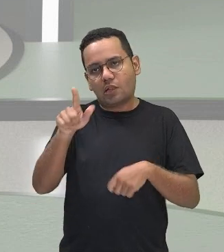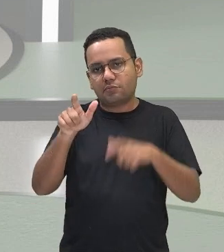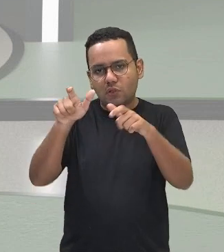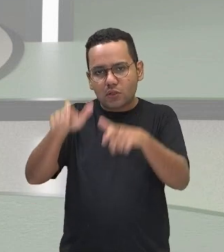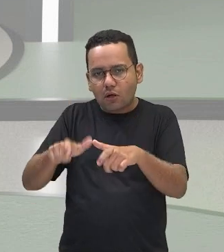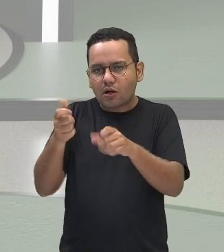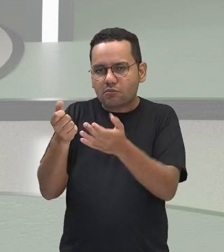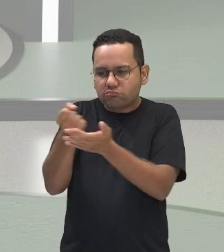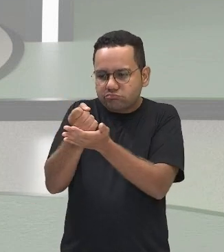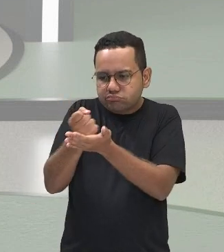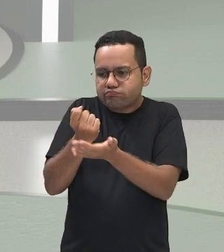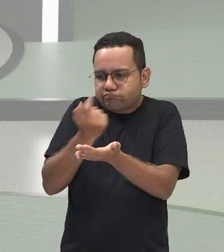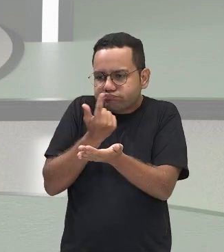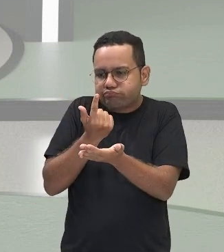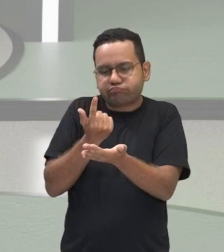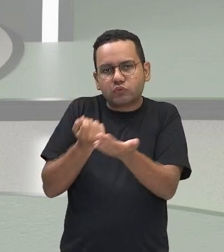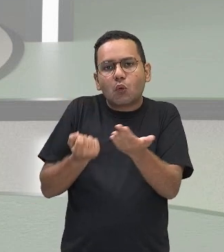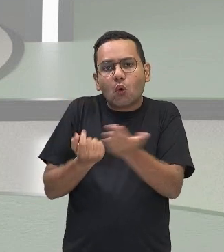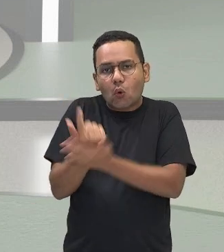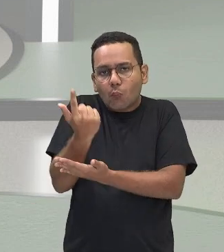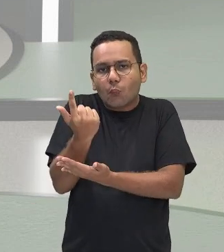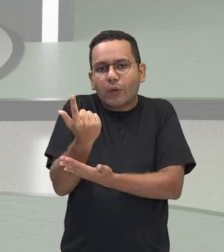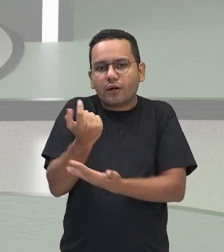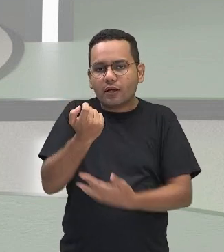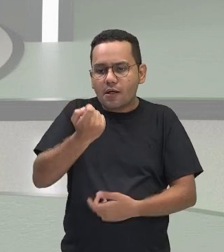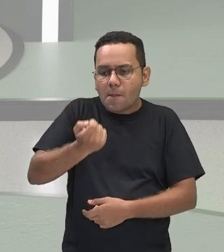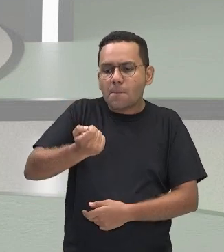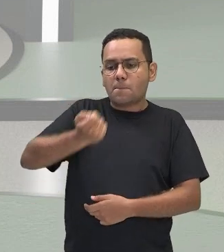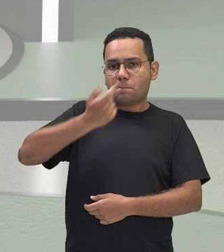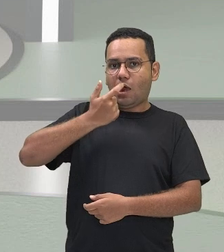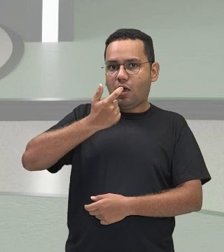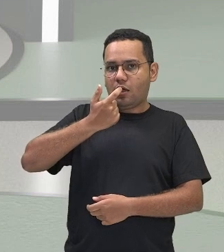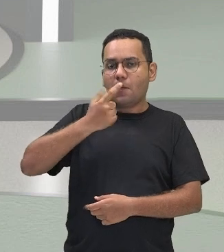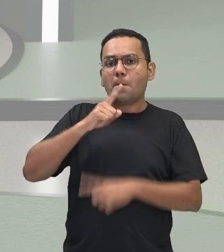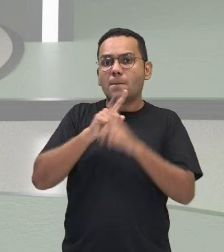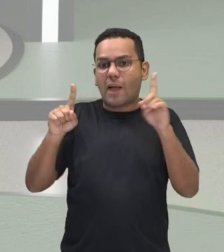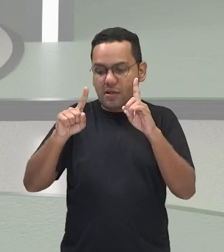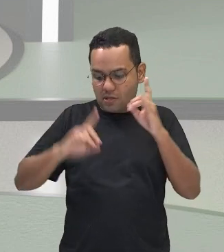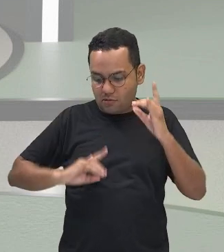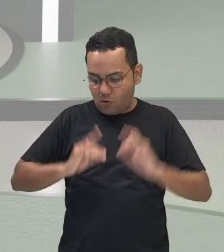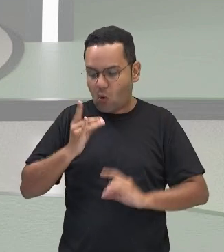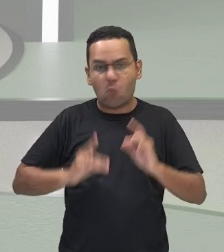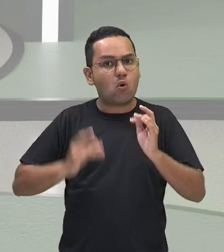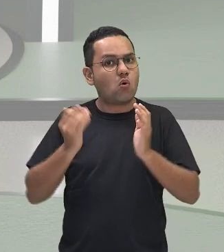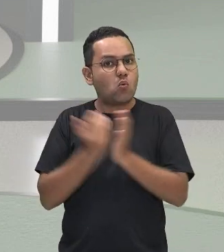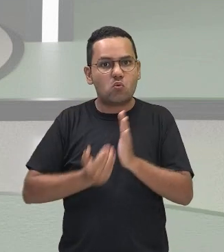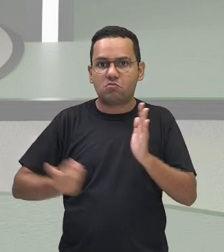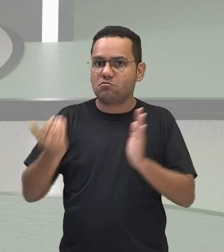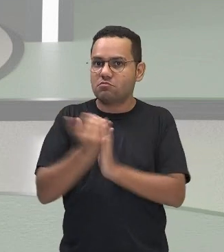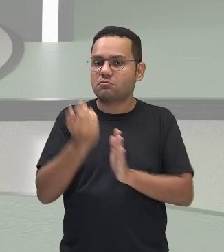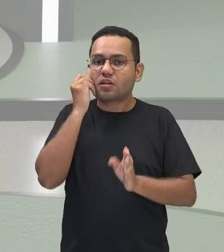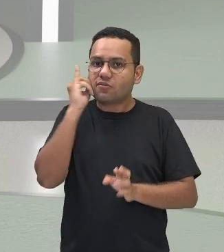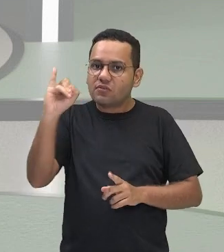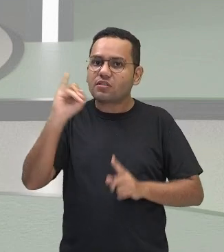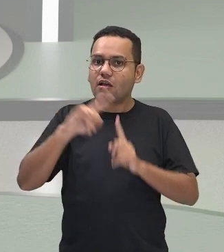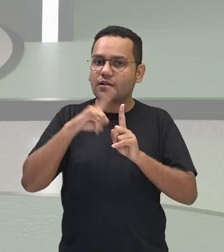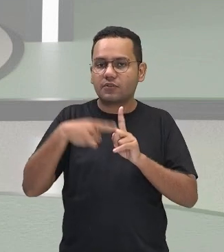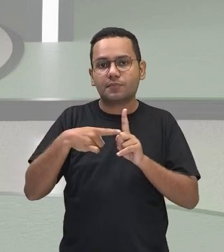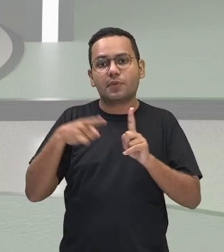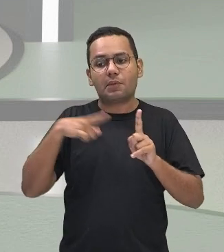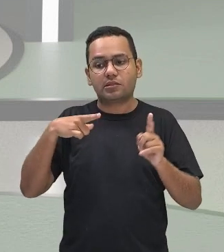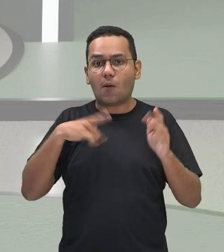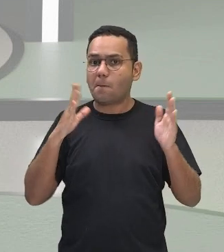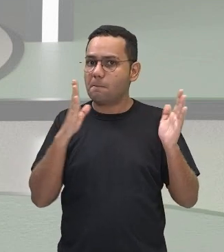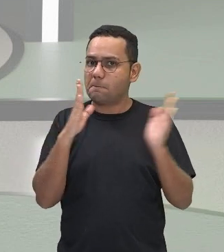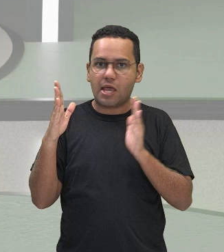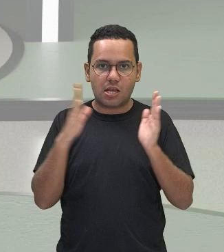pílula do dia seguinte, como grande dosagem hormonal, que tem como objetivo impedir a gravidez. Ela tem um período ali que pode ser tomada, né,